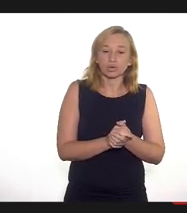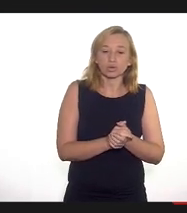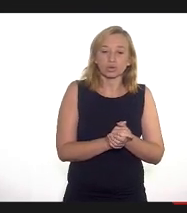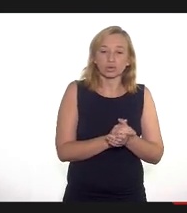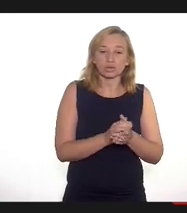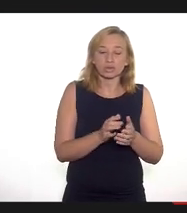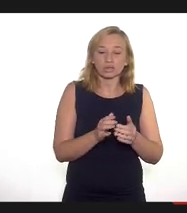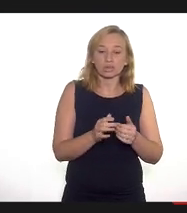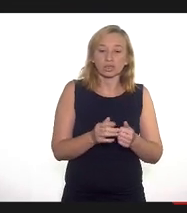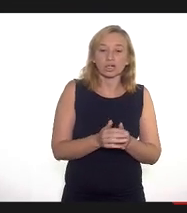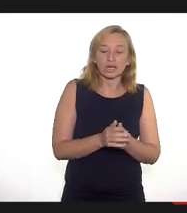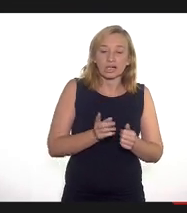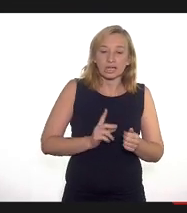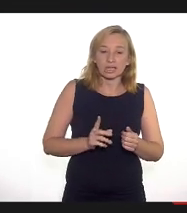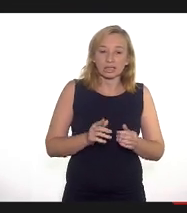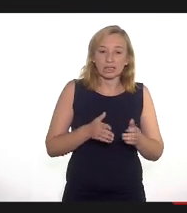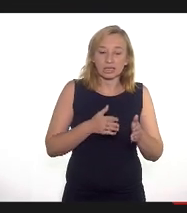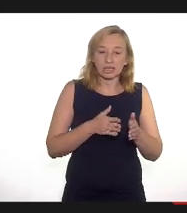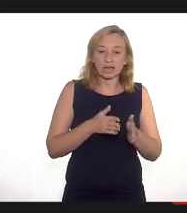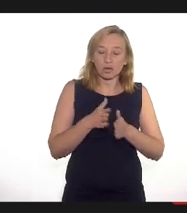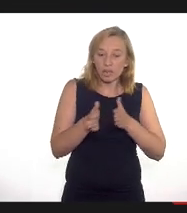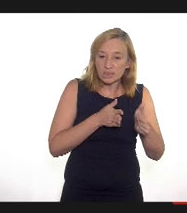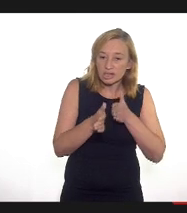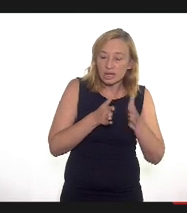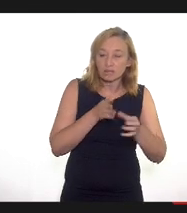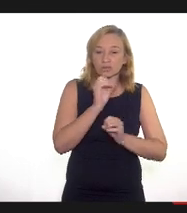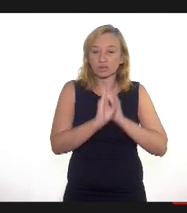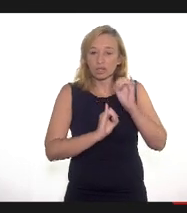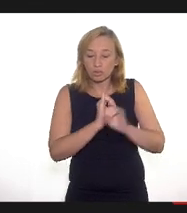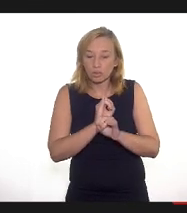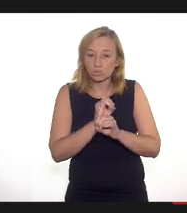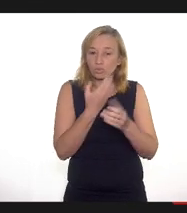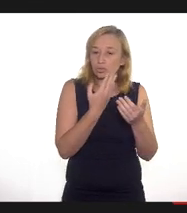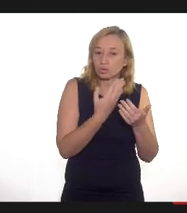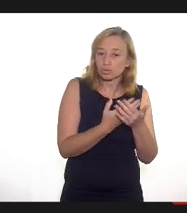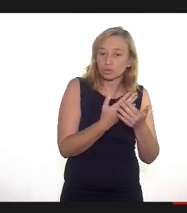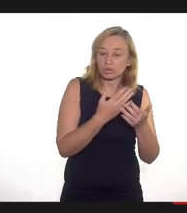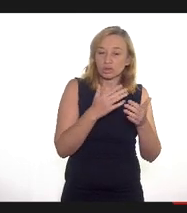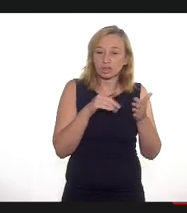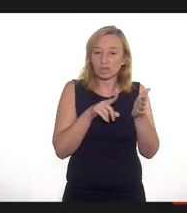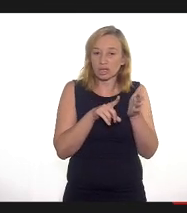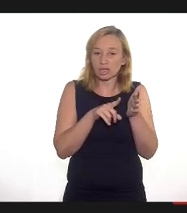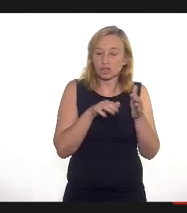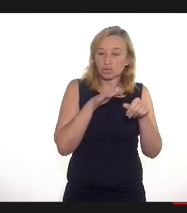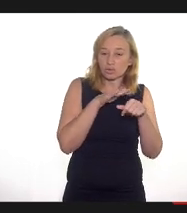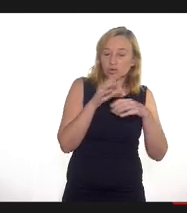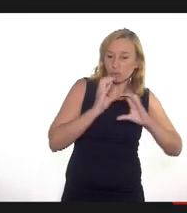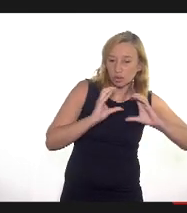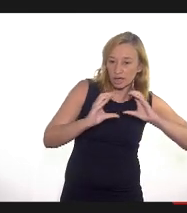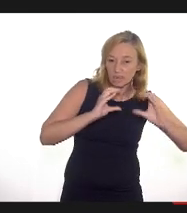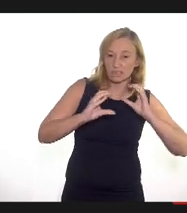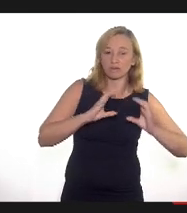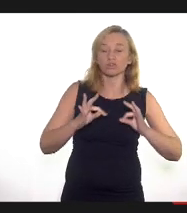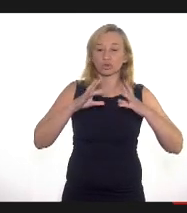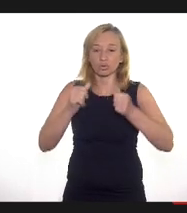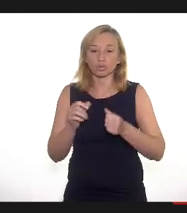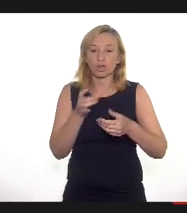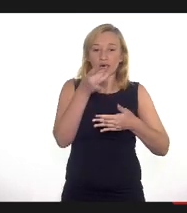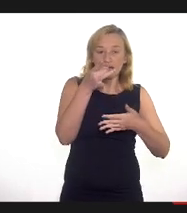da participação efetiva dele e tudo mais. E aí, com base em tudo isso, cada semestre, 2020.1